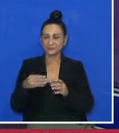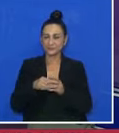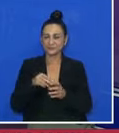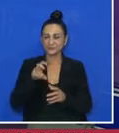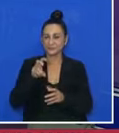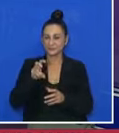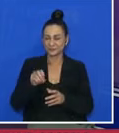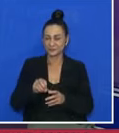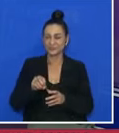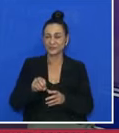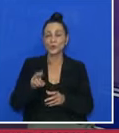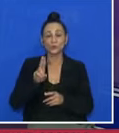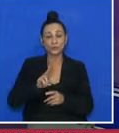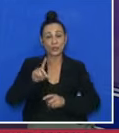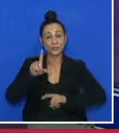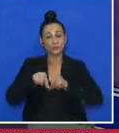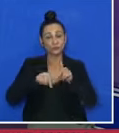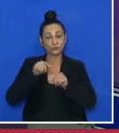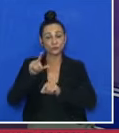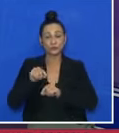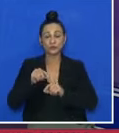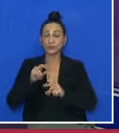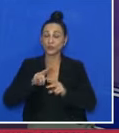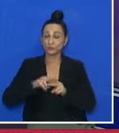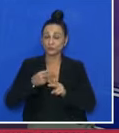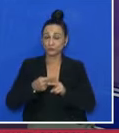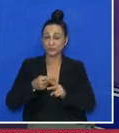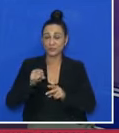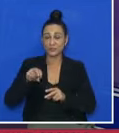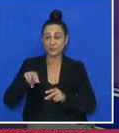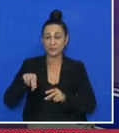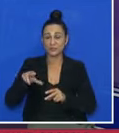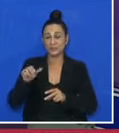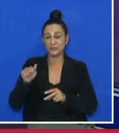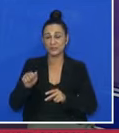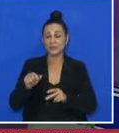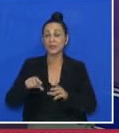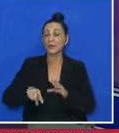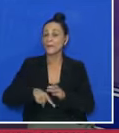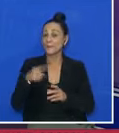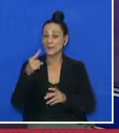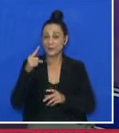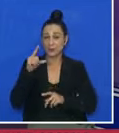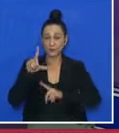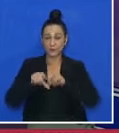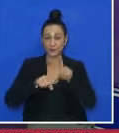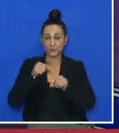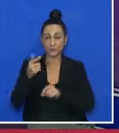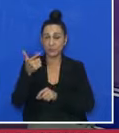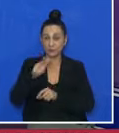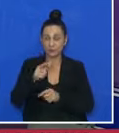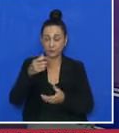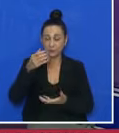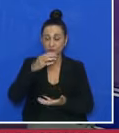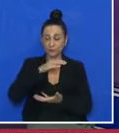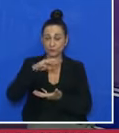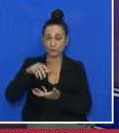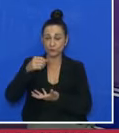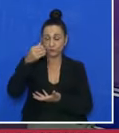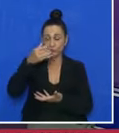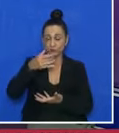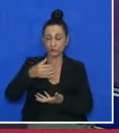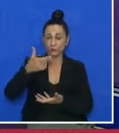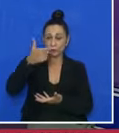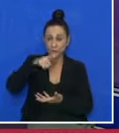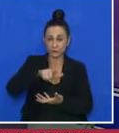50 necessárias ao sorteio da dupla cena. Deste globo realizaremos o primeiro sorteio, em seguida o globo será